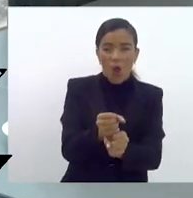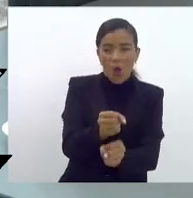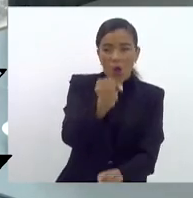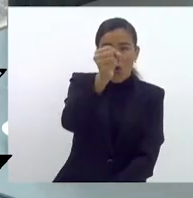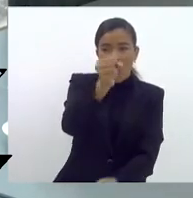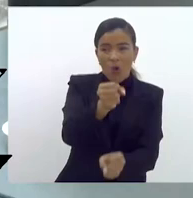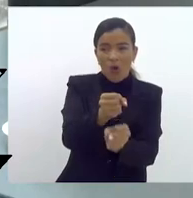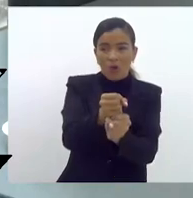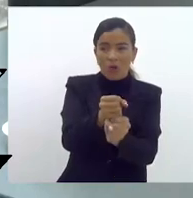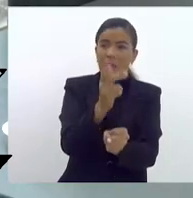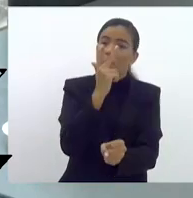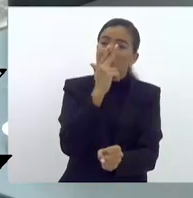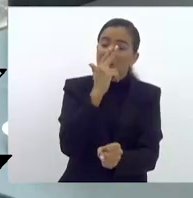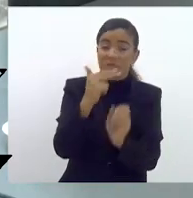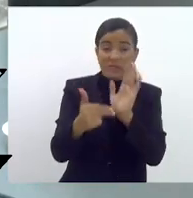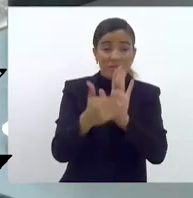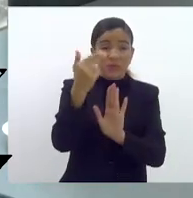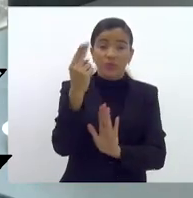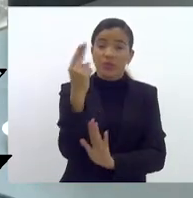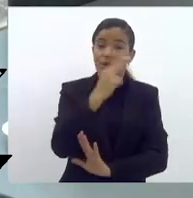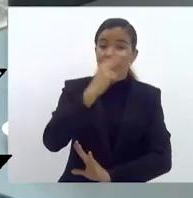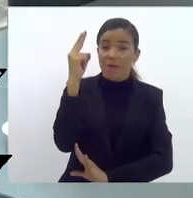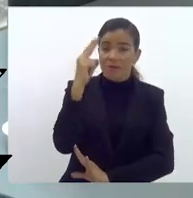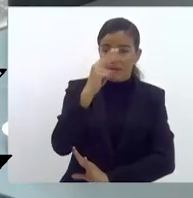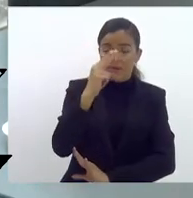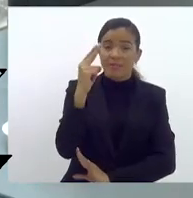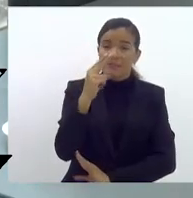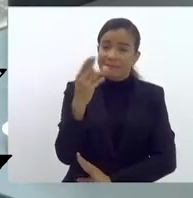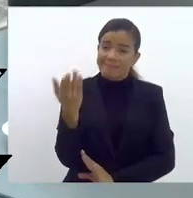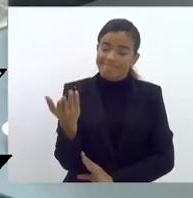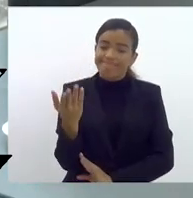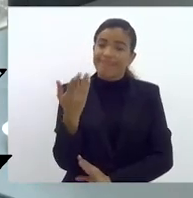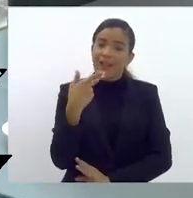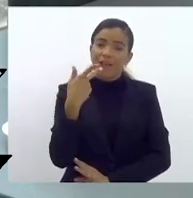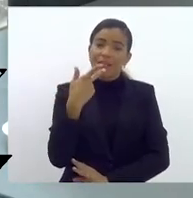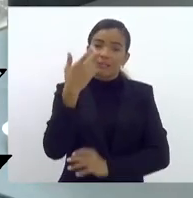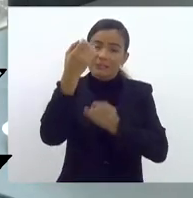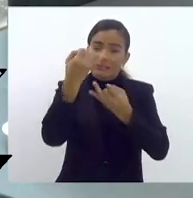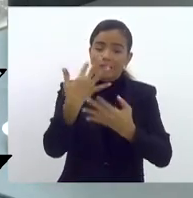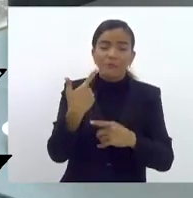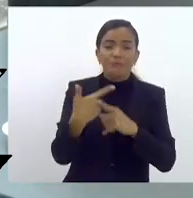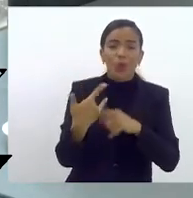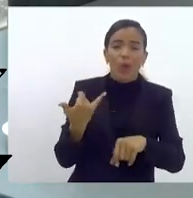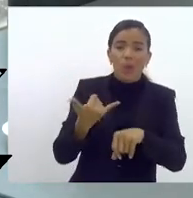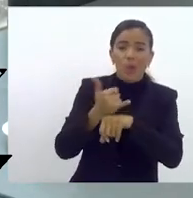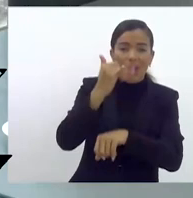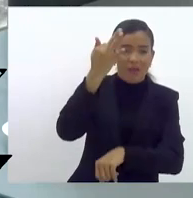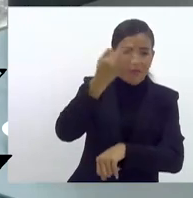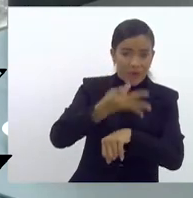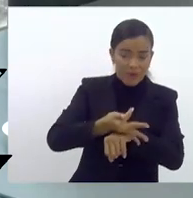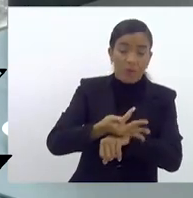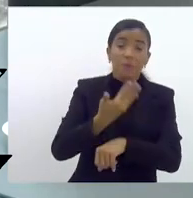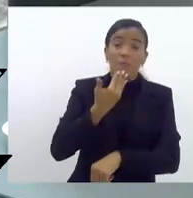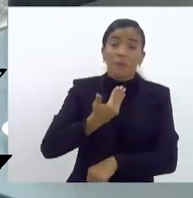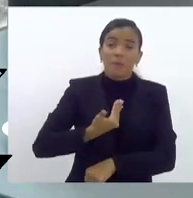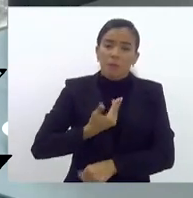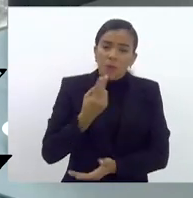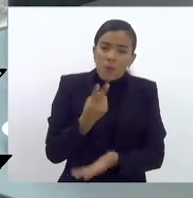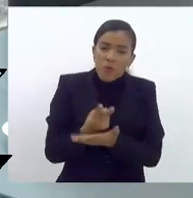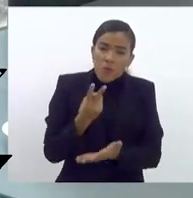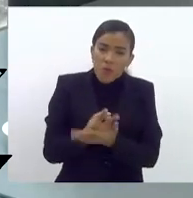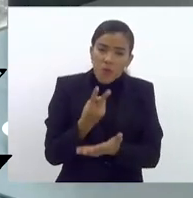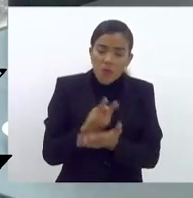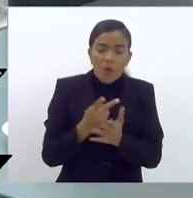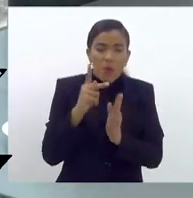submeter inclusive é uma intervenção de emergência e aí justificou a ausência dele mas me pediu que mantivesse